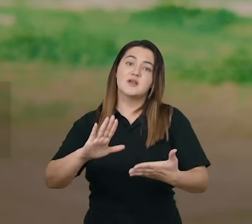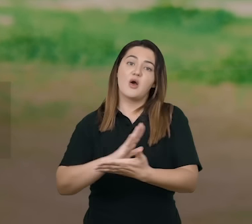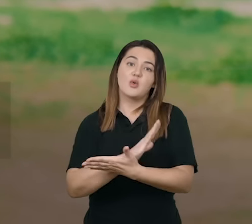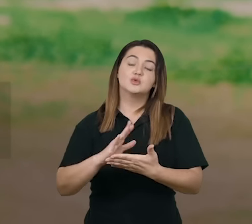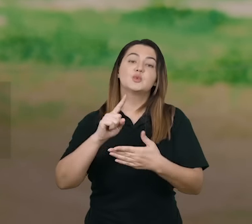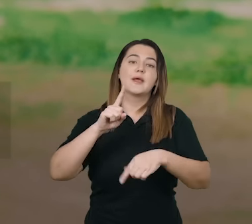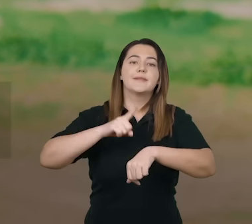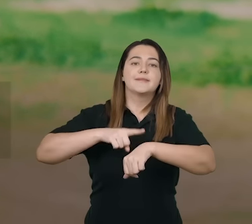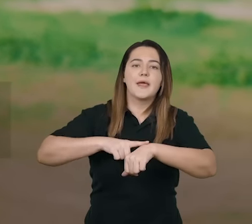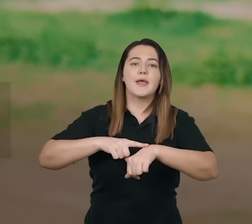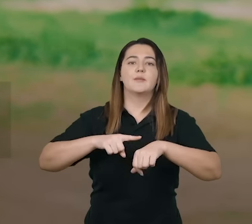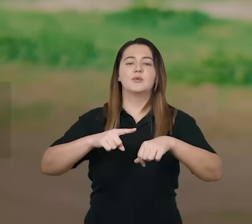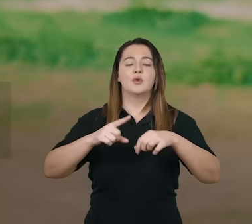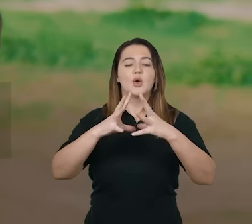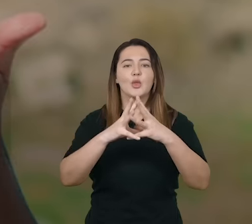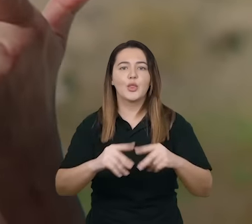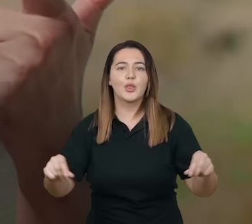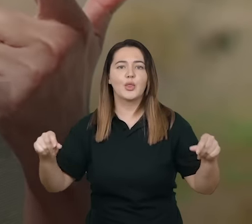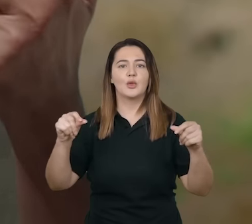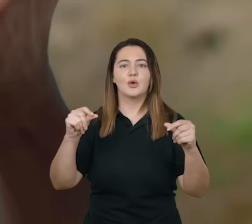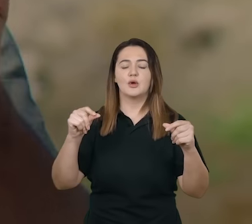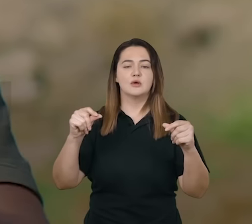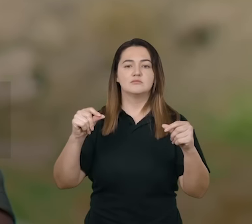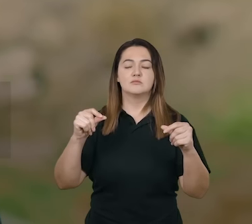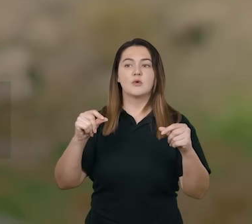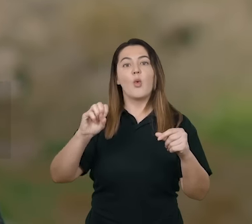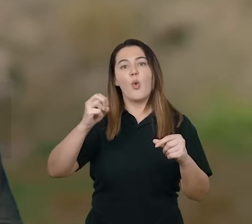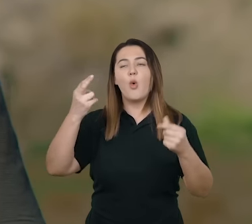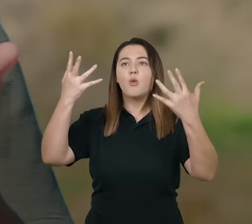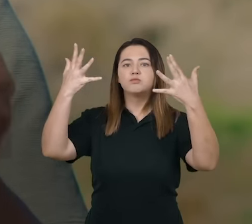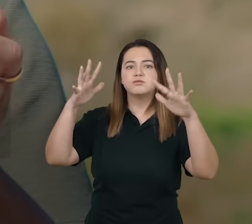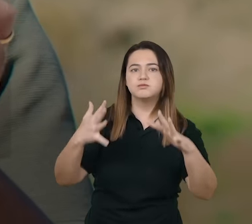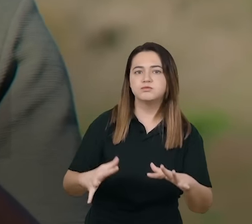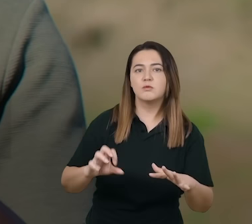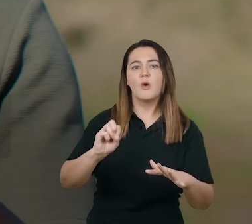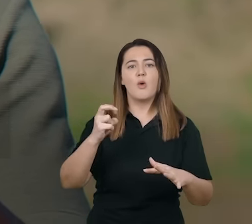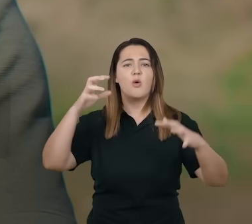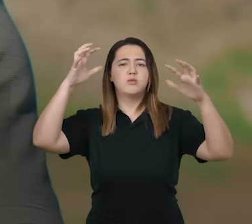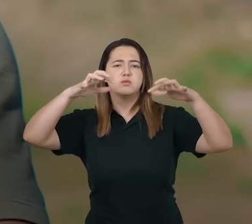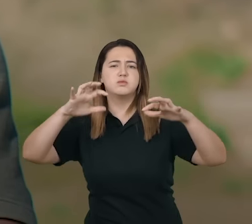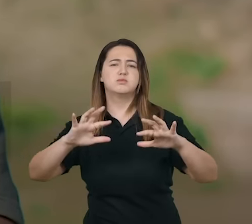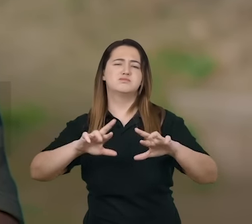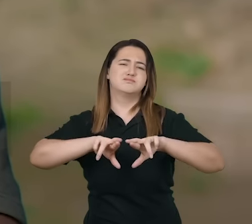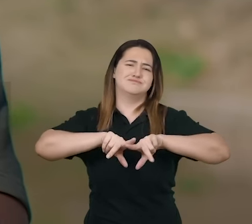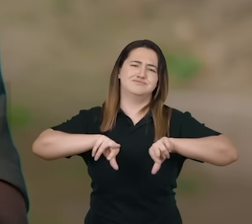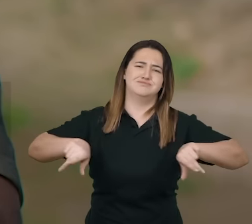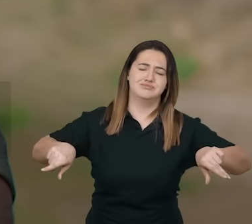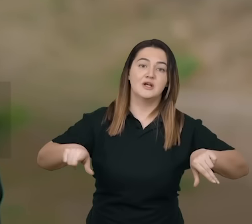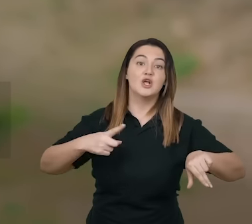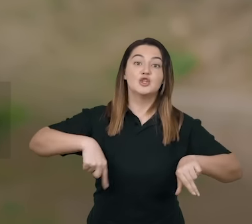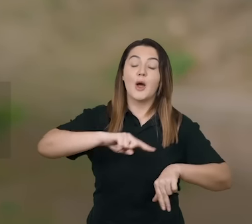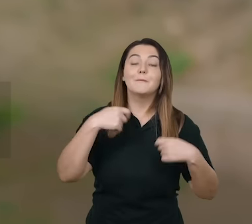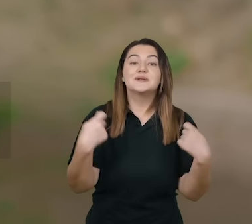pela ação do tempo, pela destruição, pelo desaparecimento. Então nós temos que ter quase que um olhar de